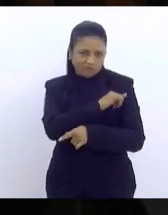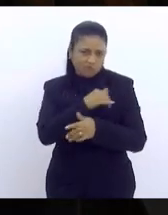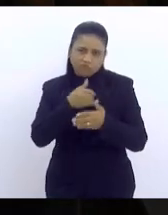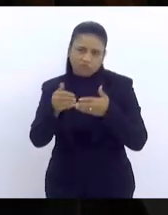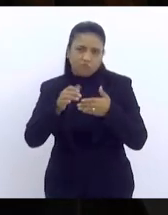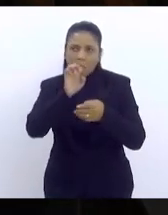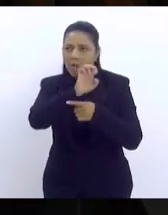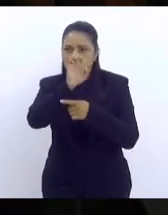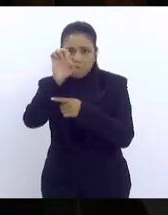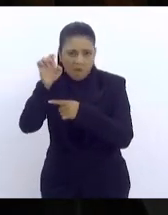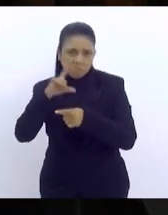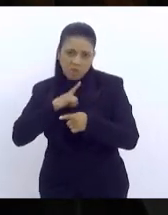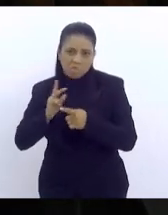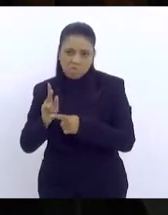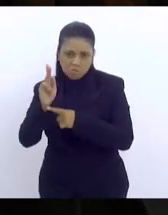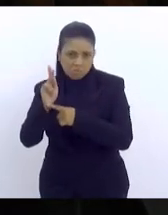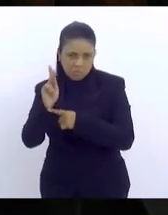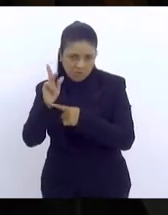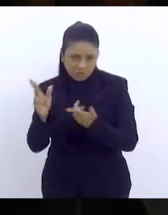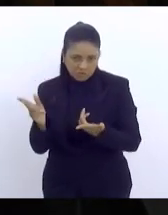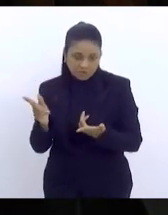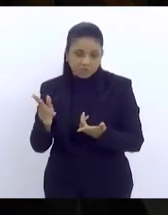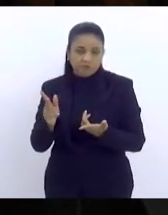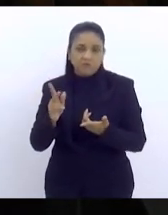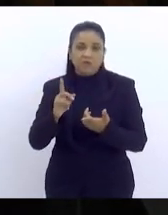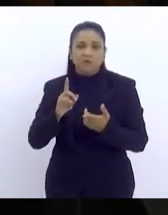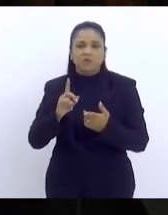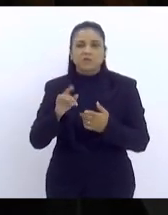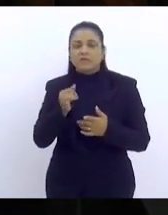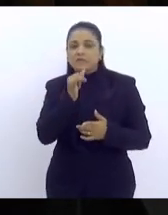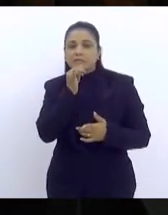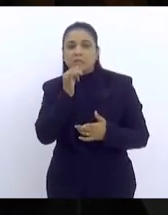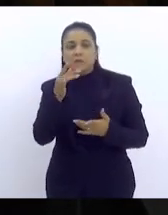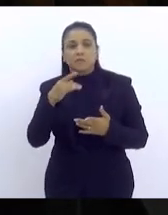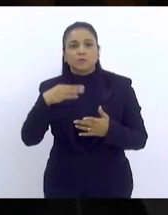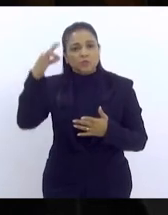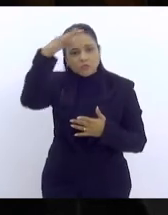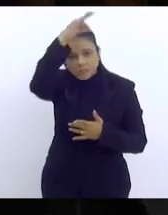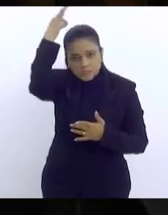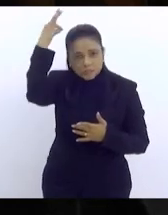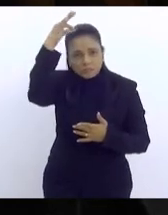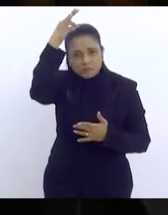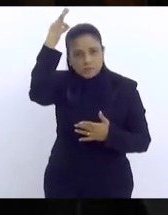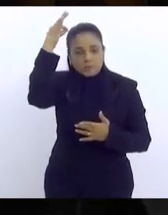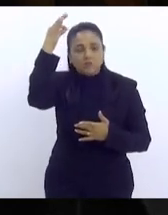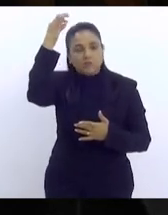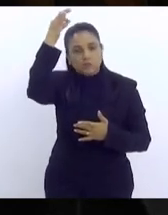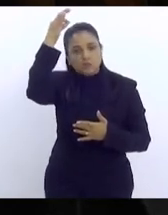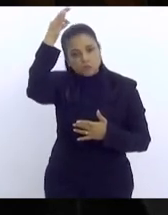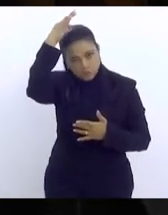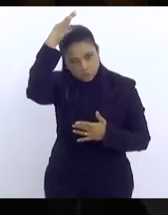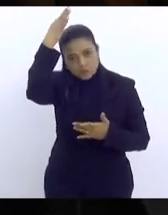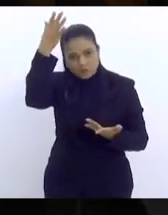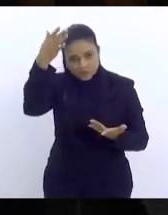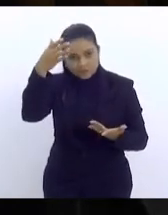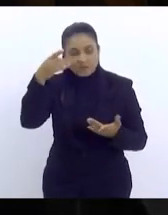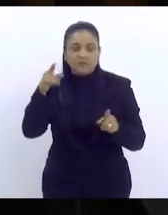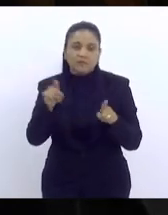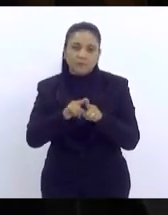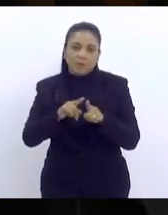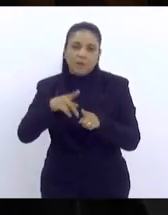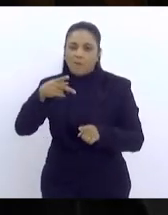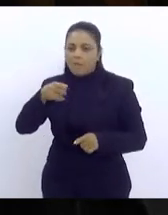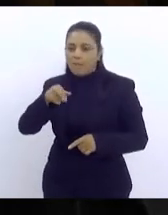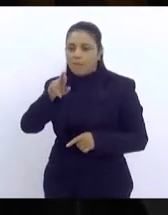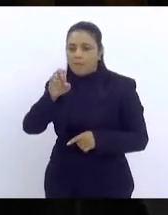petróleo como por exemplo não só mas também o Espírito Santo e hoje com pré-sal se estendendo